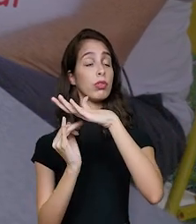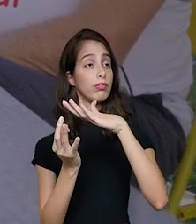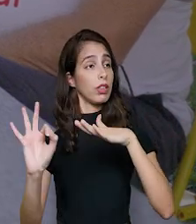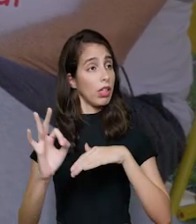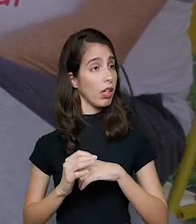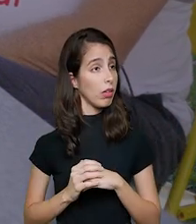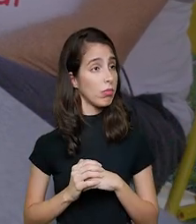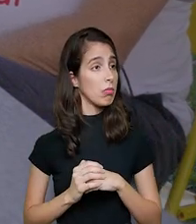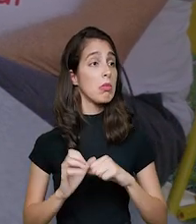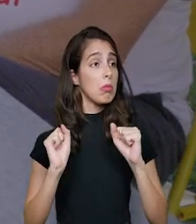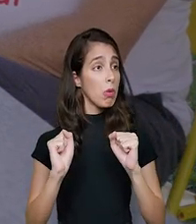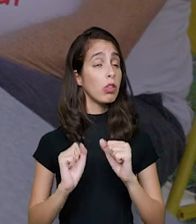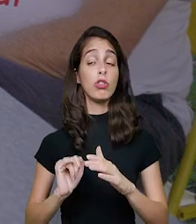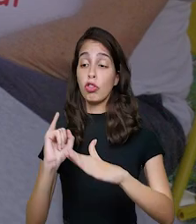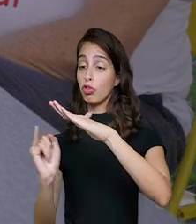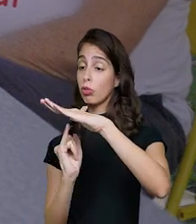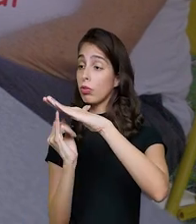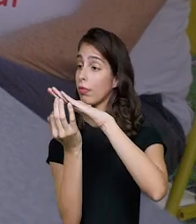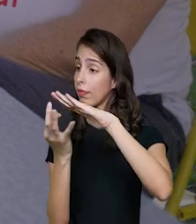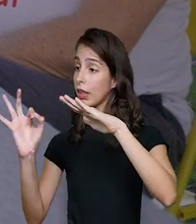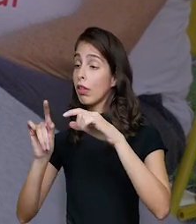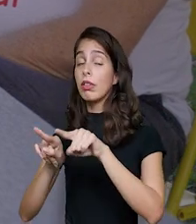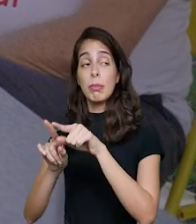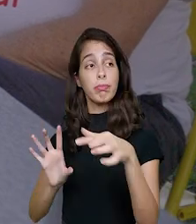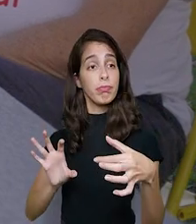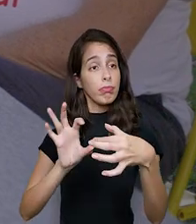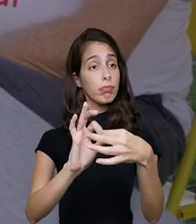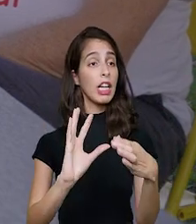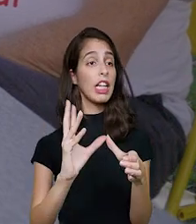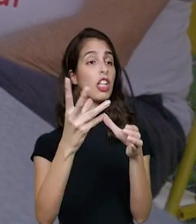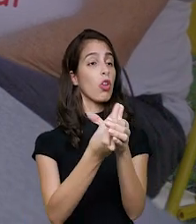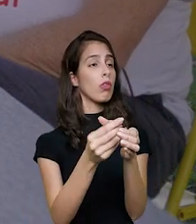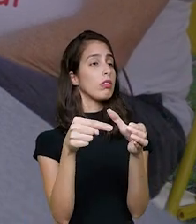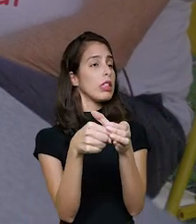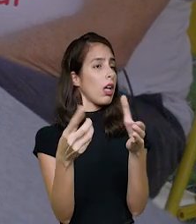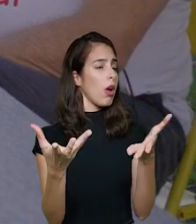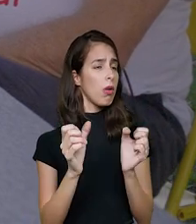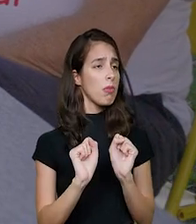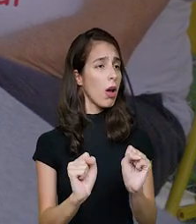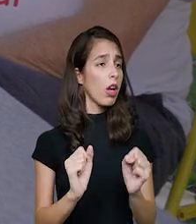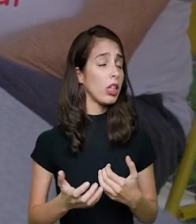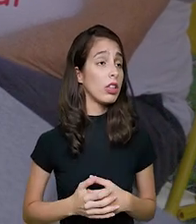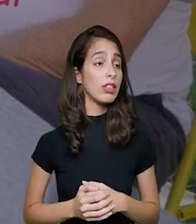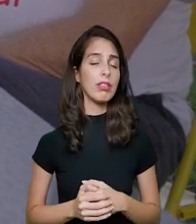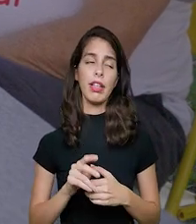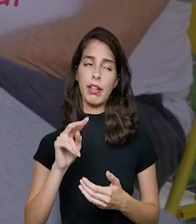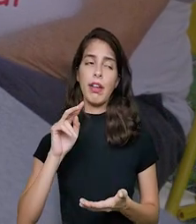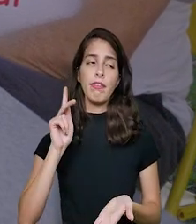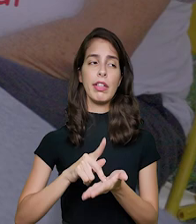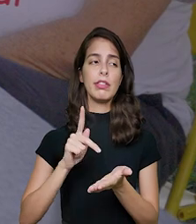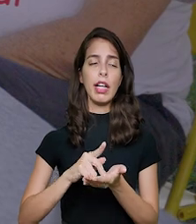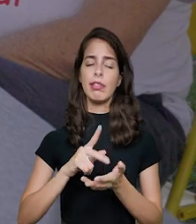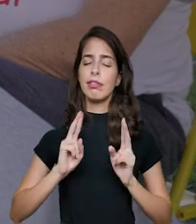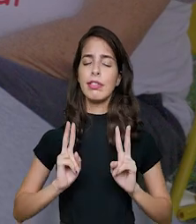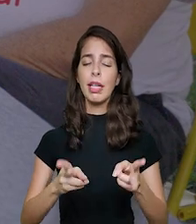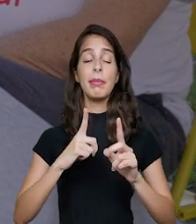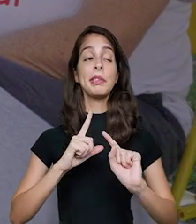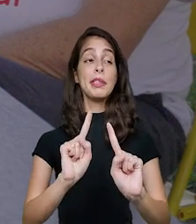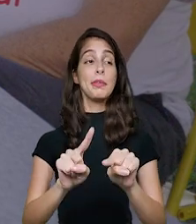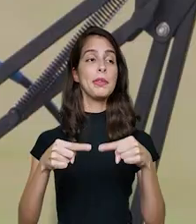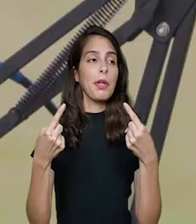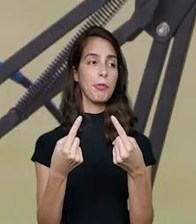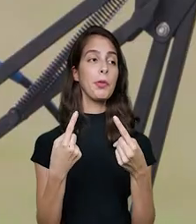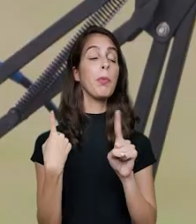inclusão né de forma efetiva e é o isso E é isso que a gente tem que fazer todos os desafios que nós temos né financeiro